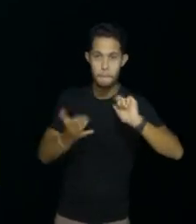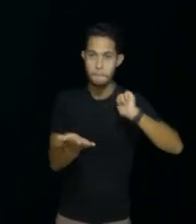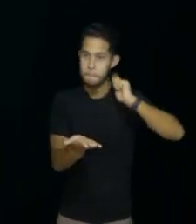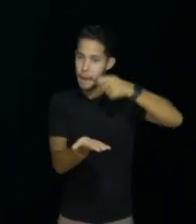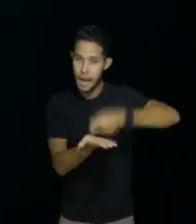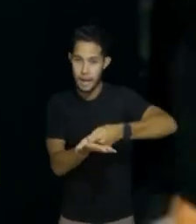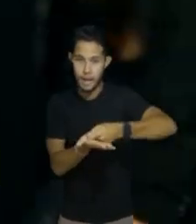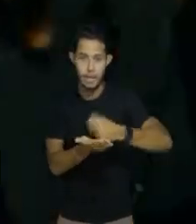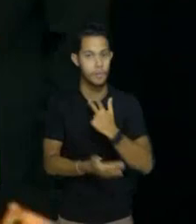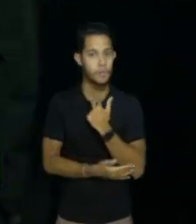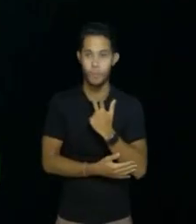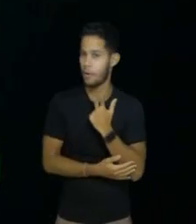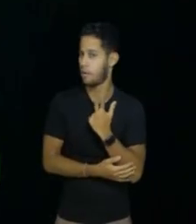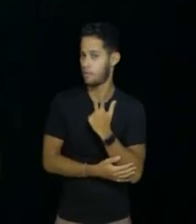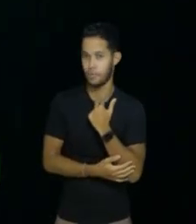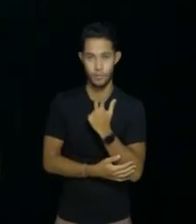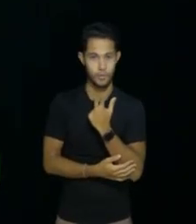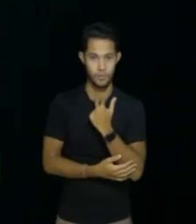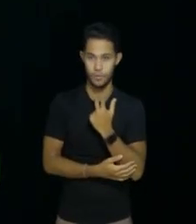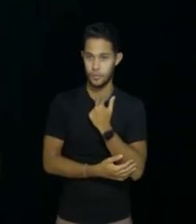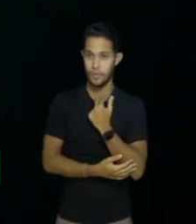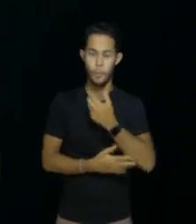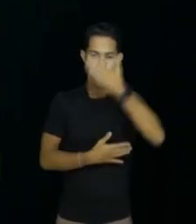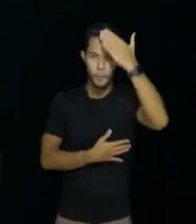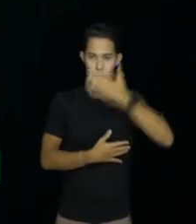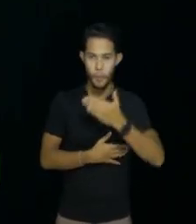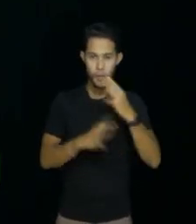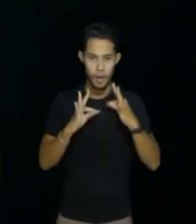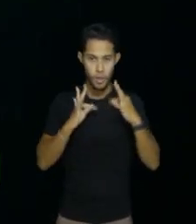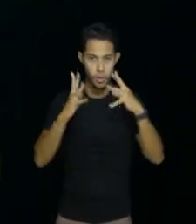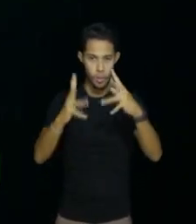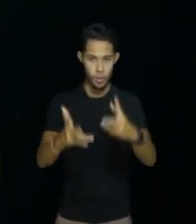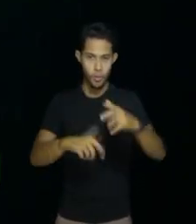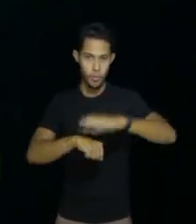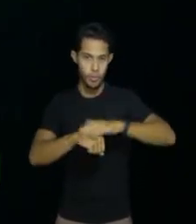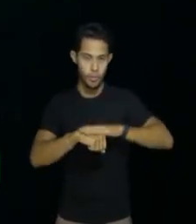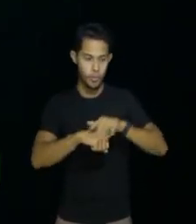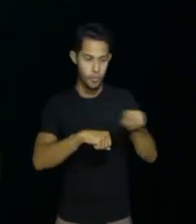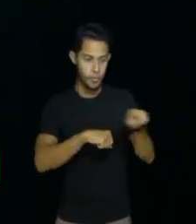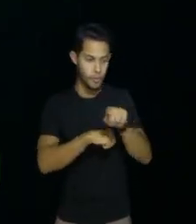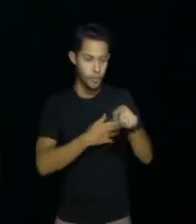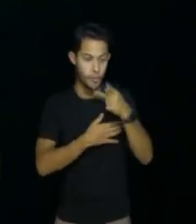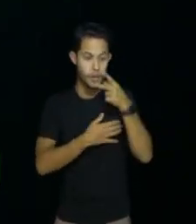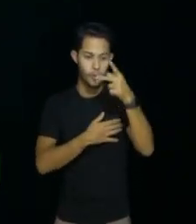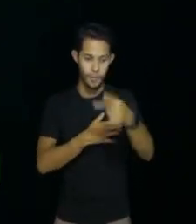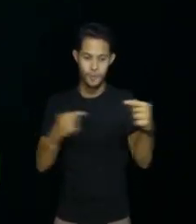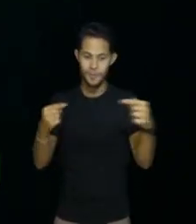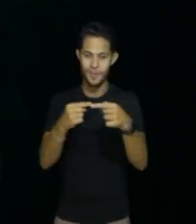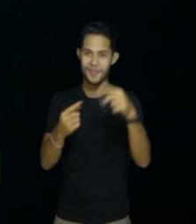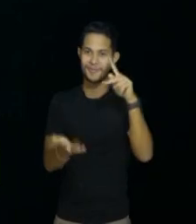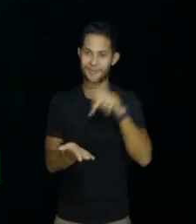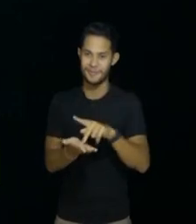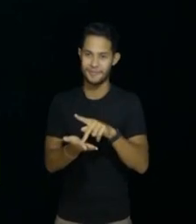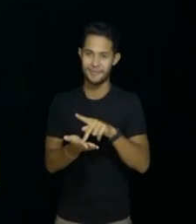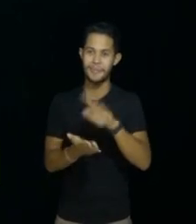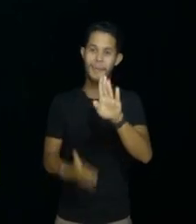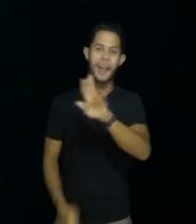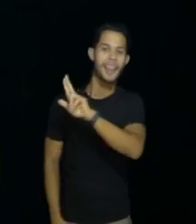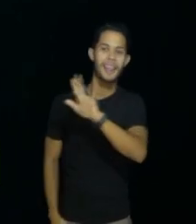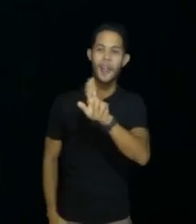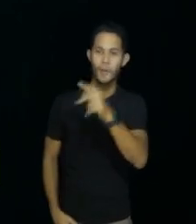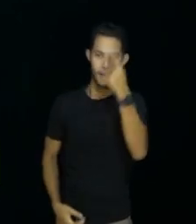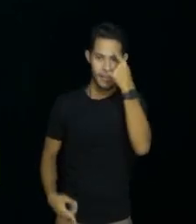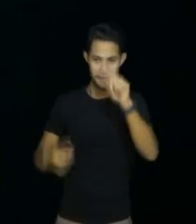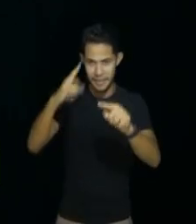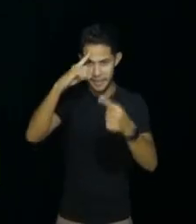paga comprovando que tudo que foi falado é verdadeiro. E nós tínhamos tudo isso, porque de fato nós não inventamos a história. A história foi os